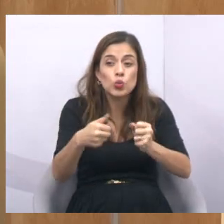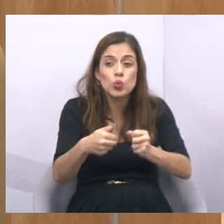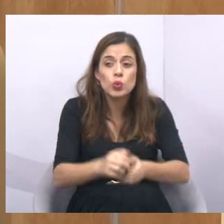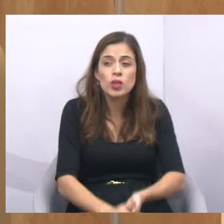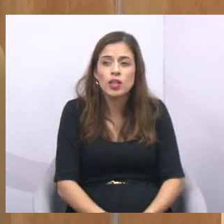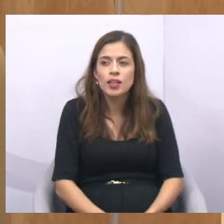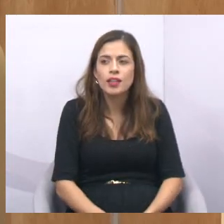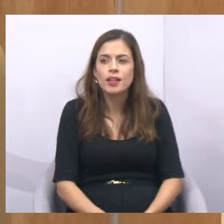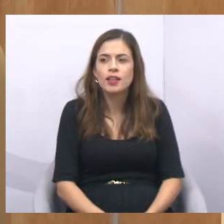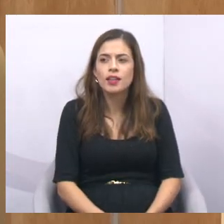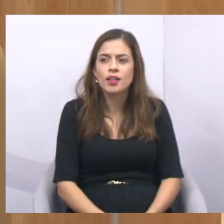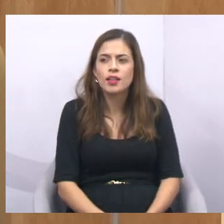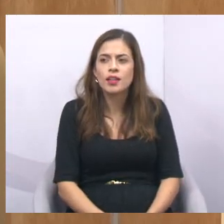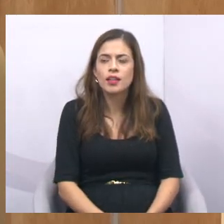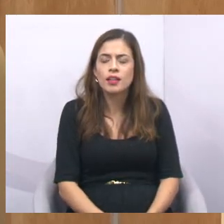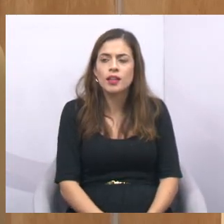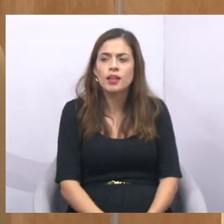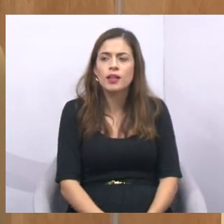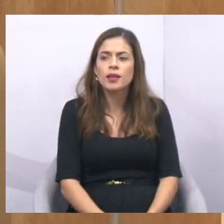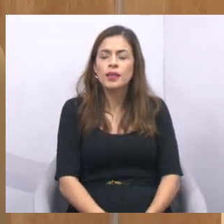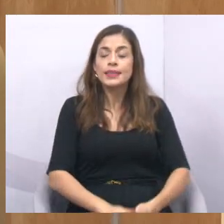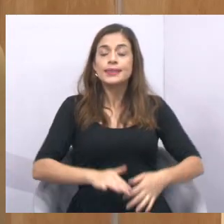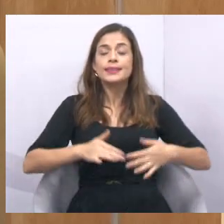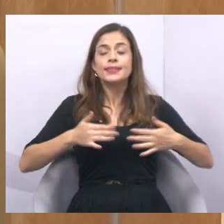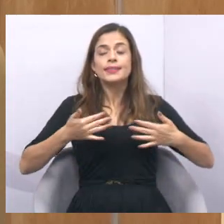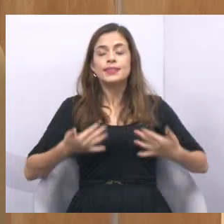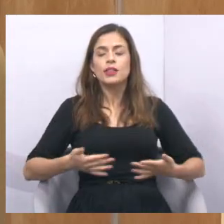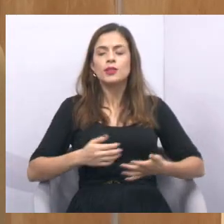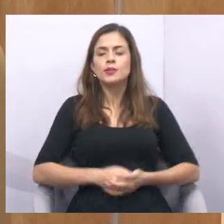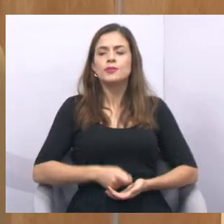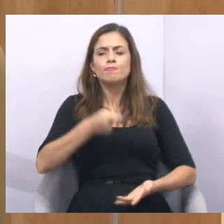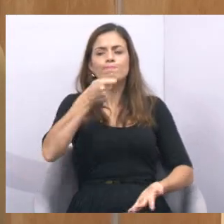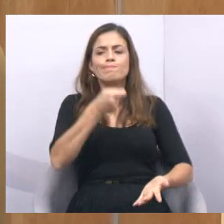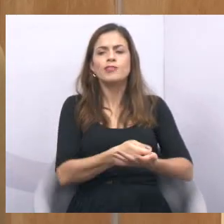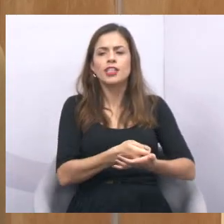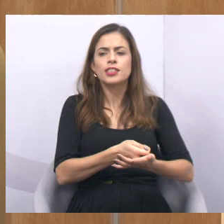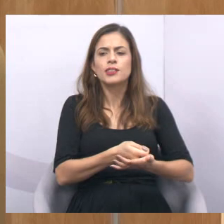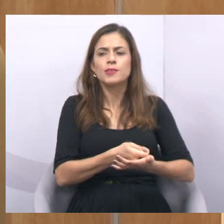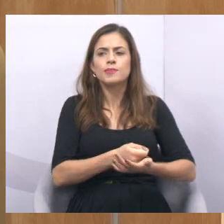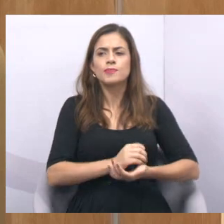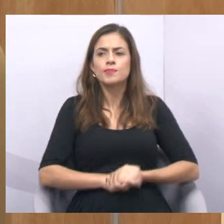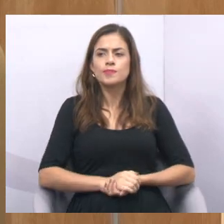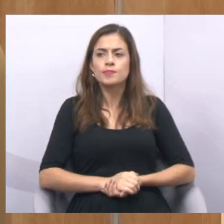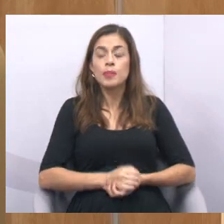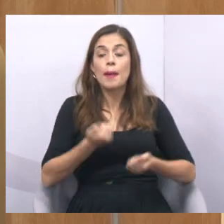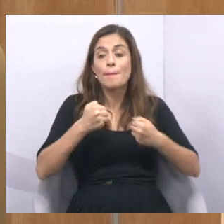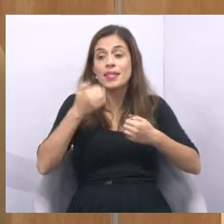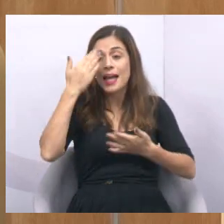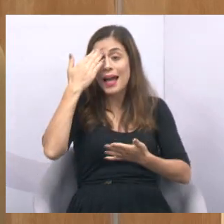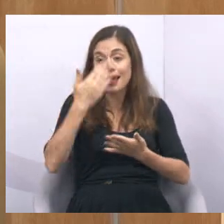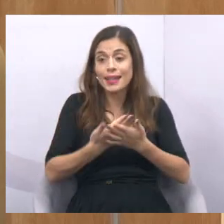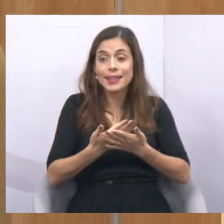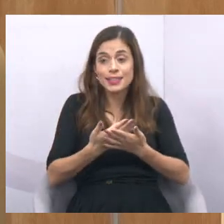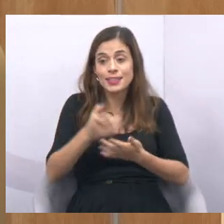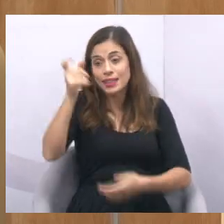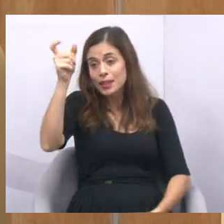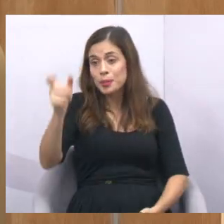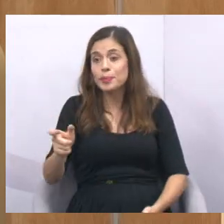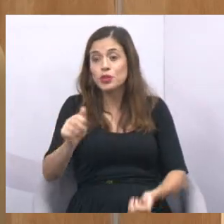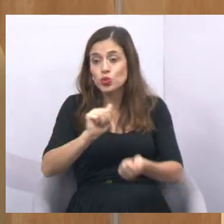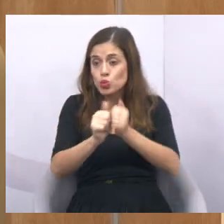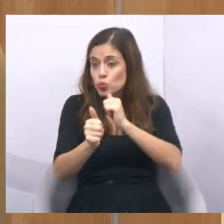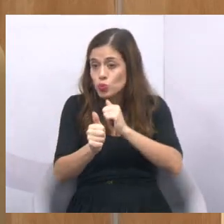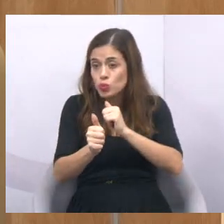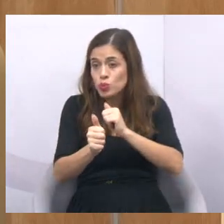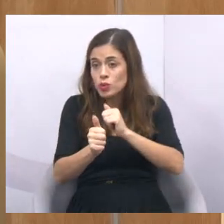eu disse quem era. Entende? Então, a obrigação, você tem que acreditar no jogador, tem que